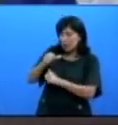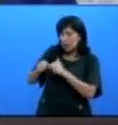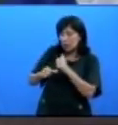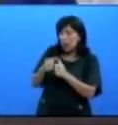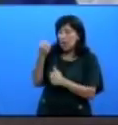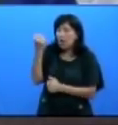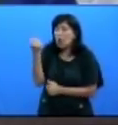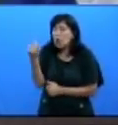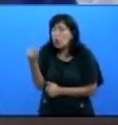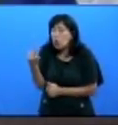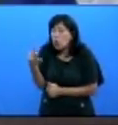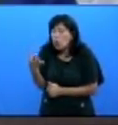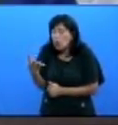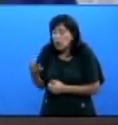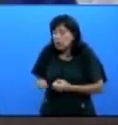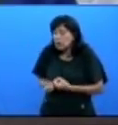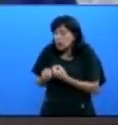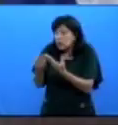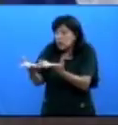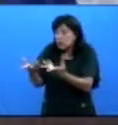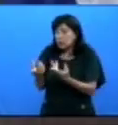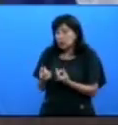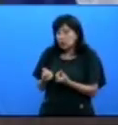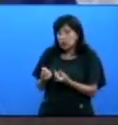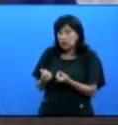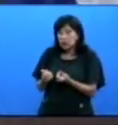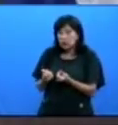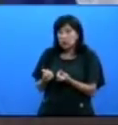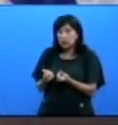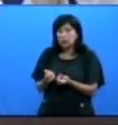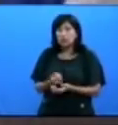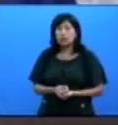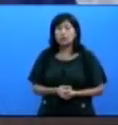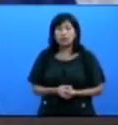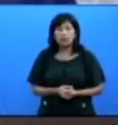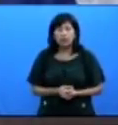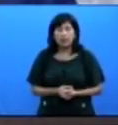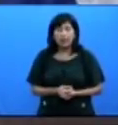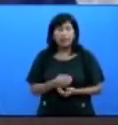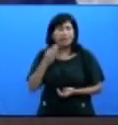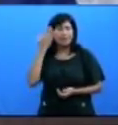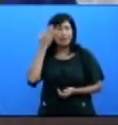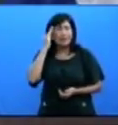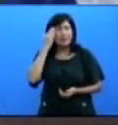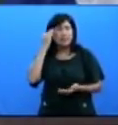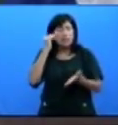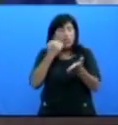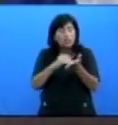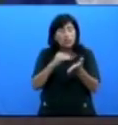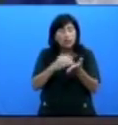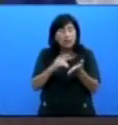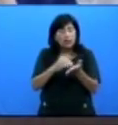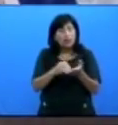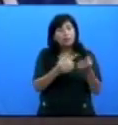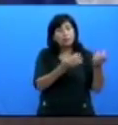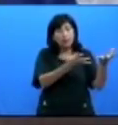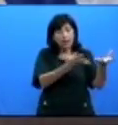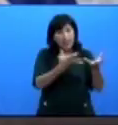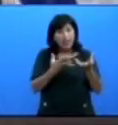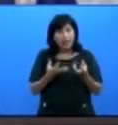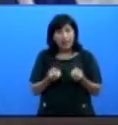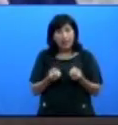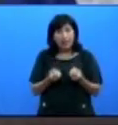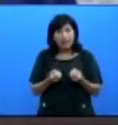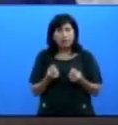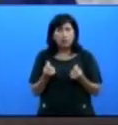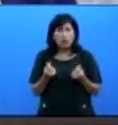Secretaria, por exemplo, da Participação Cidadã, deveria ter mais recursos do que a Secretaria de Comunicação. E